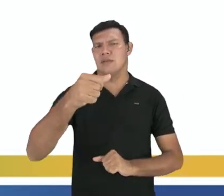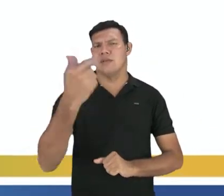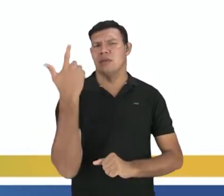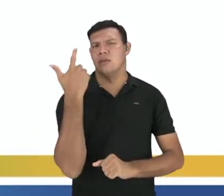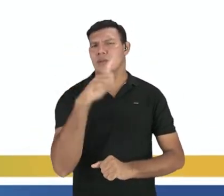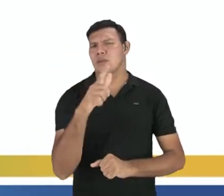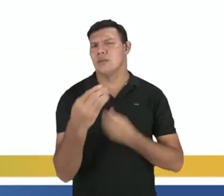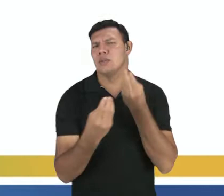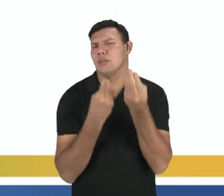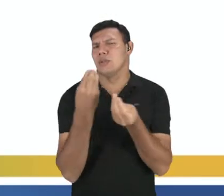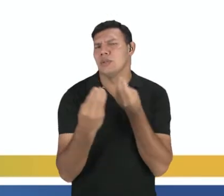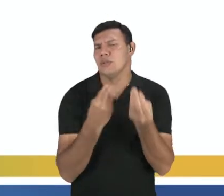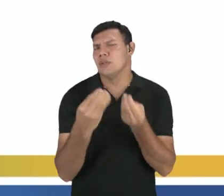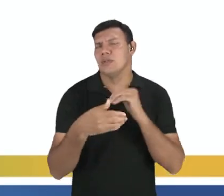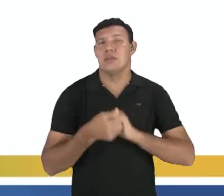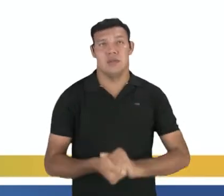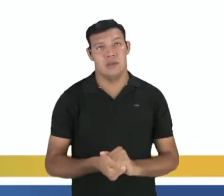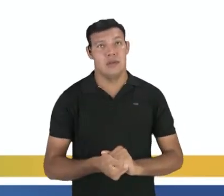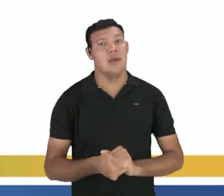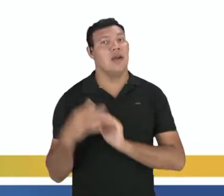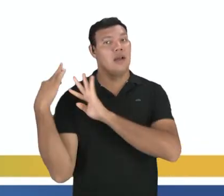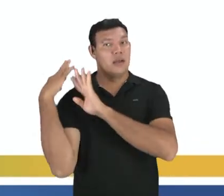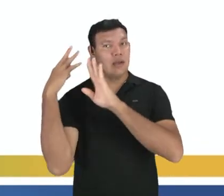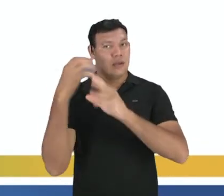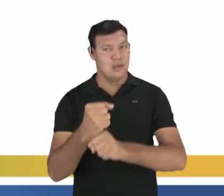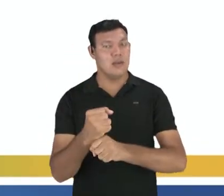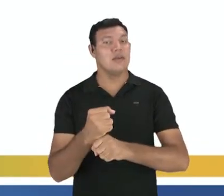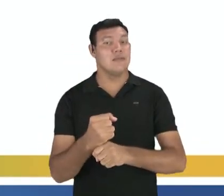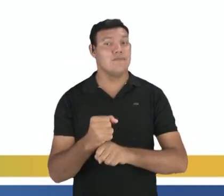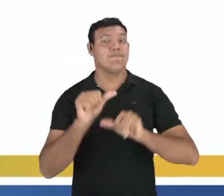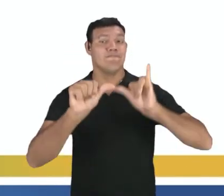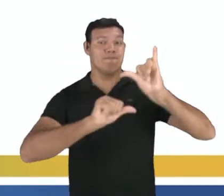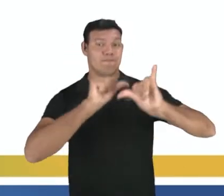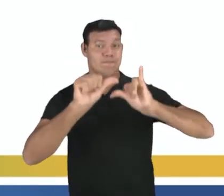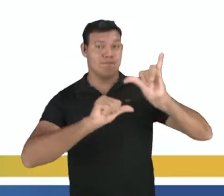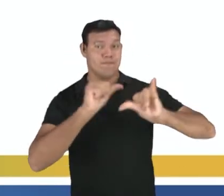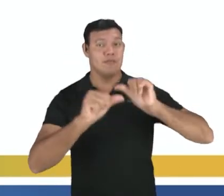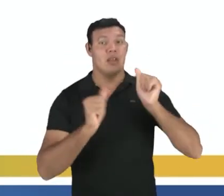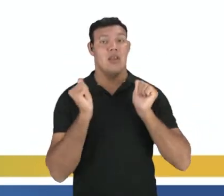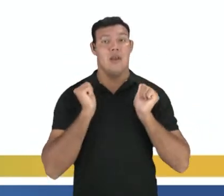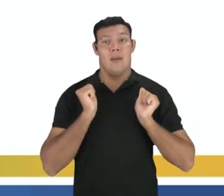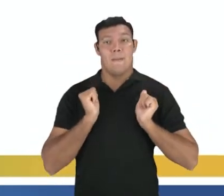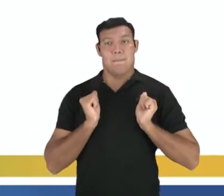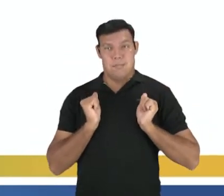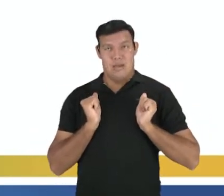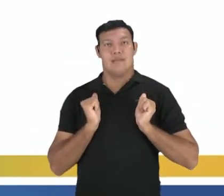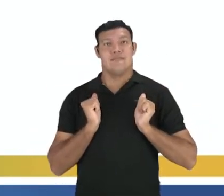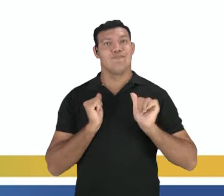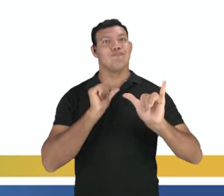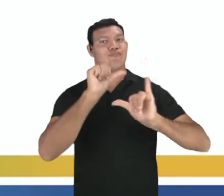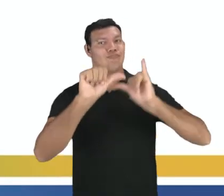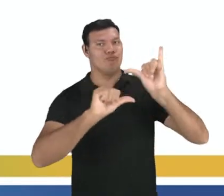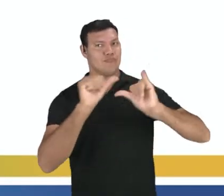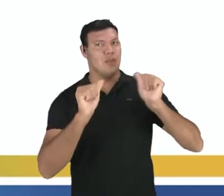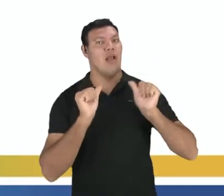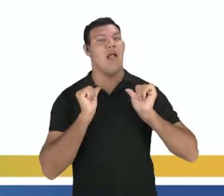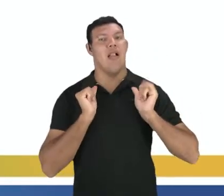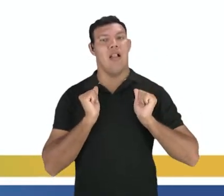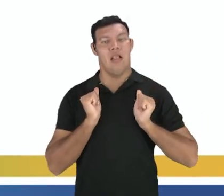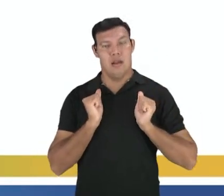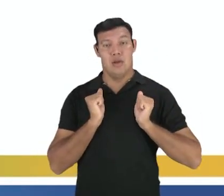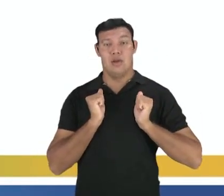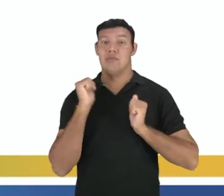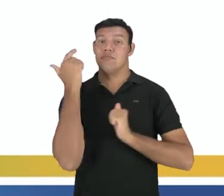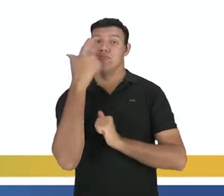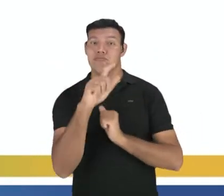E aí, só para a gente estar relembrando, é através da reação de neutralização. E para a gente ter uma reação de neutralização para